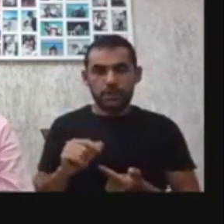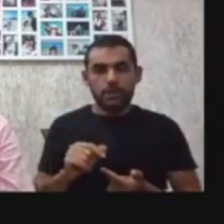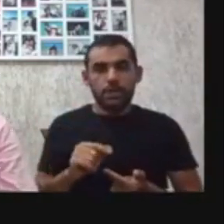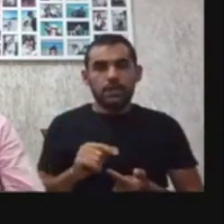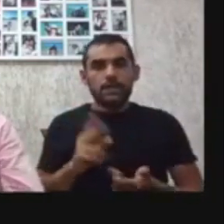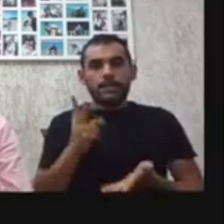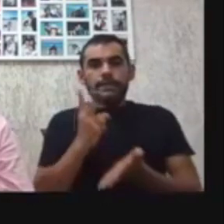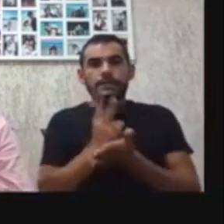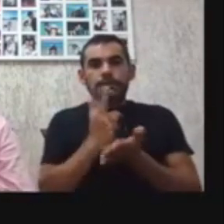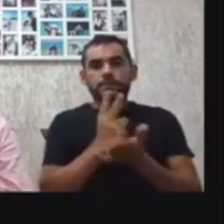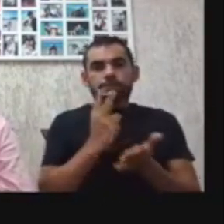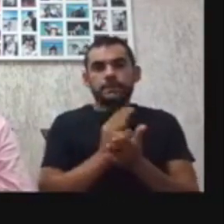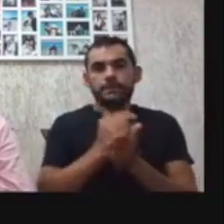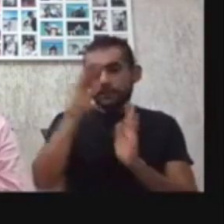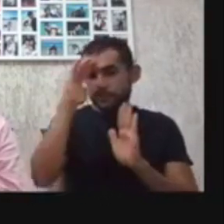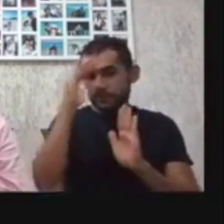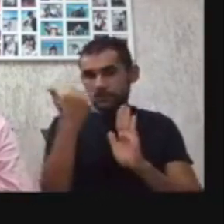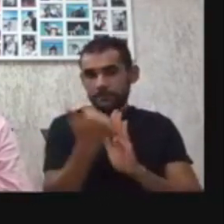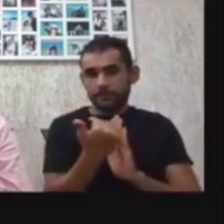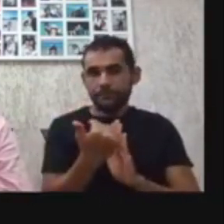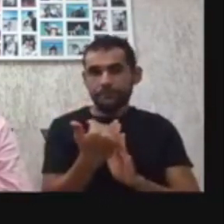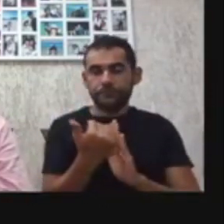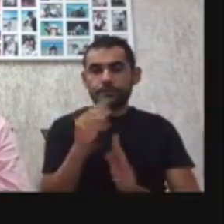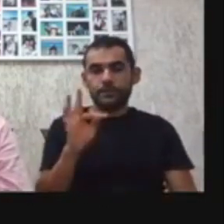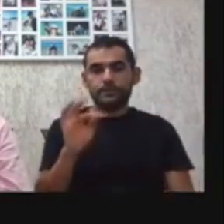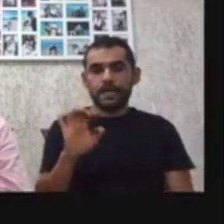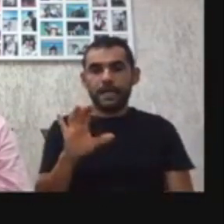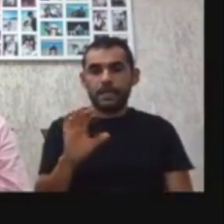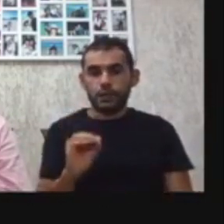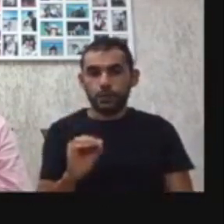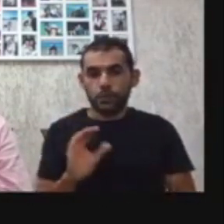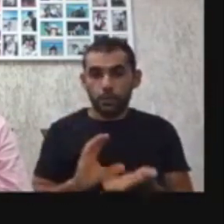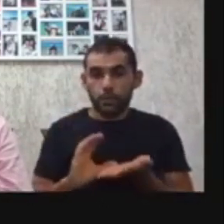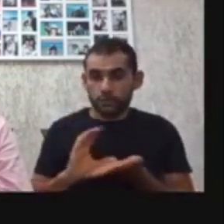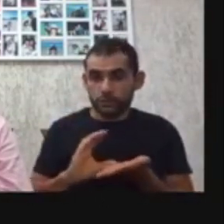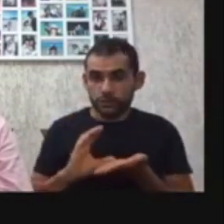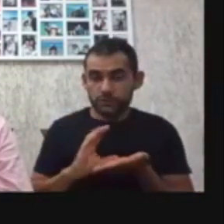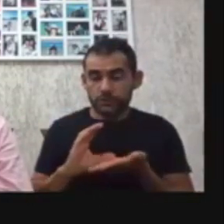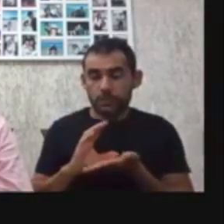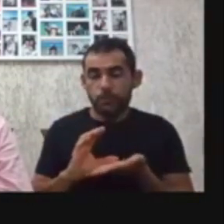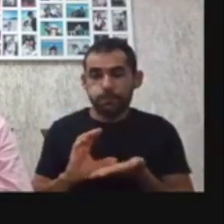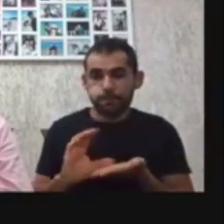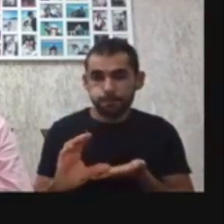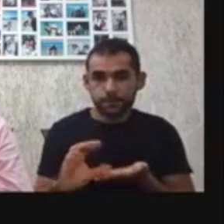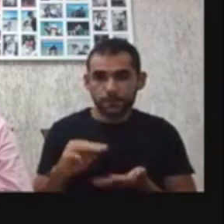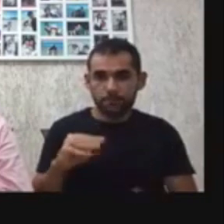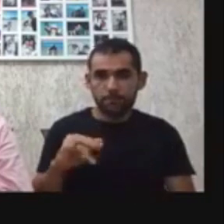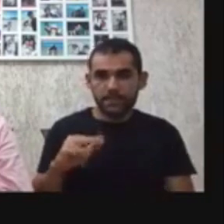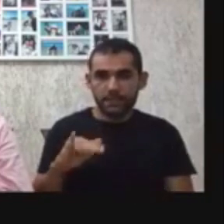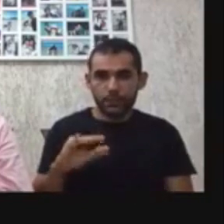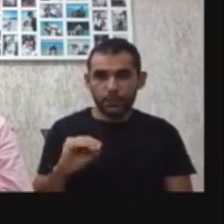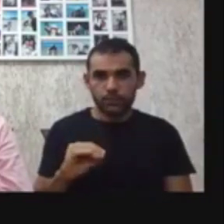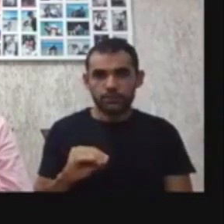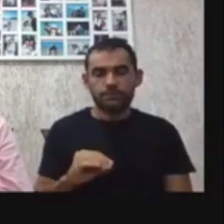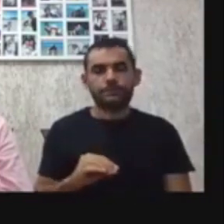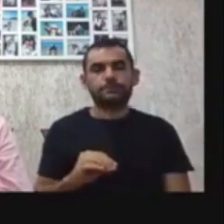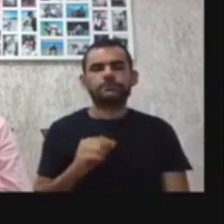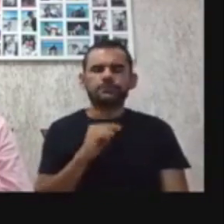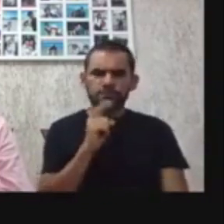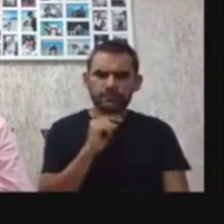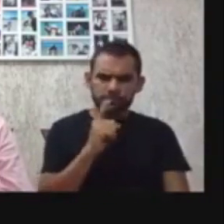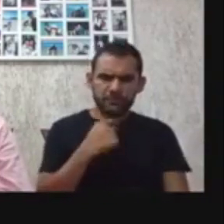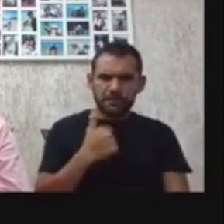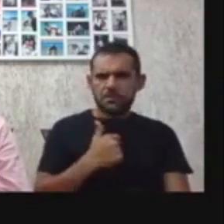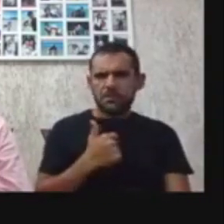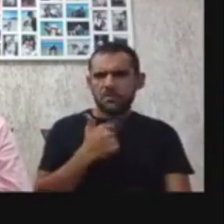sempre cumprindo os tetos constitucionais dos gastos mínimos. Uma dúvida, porque eu também não tenho